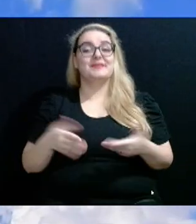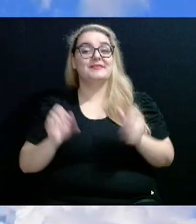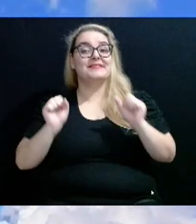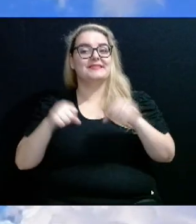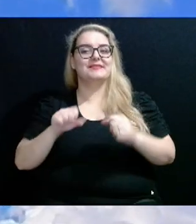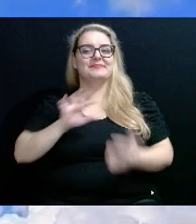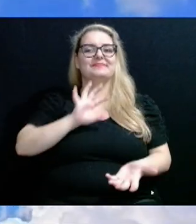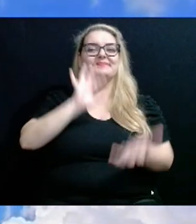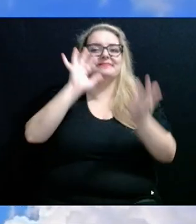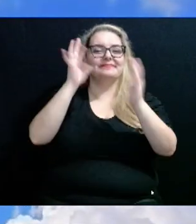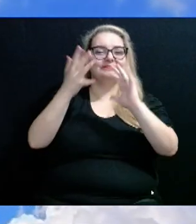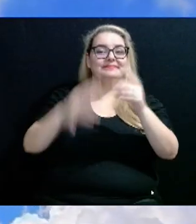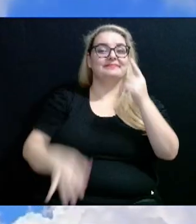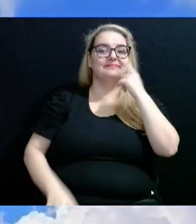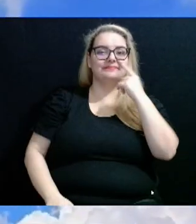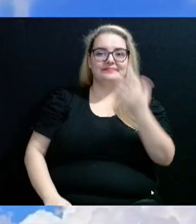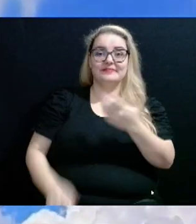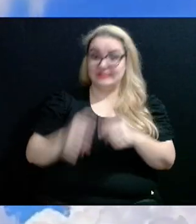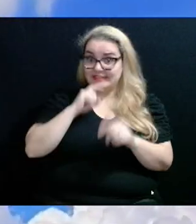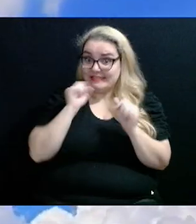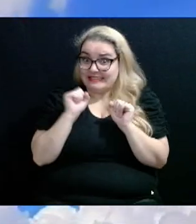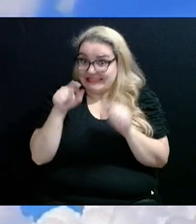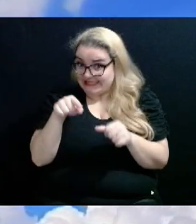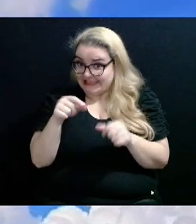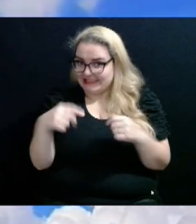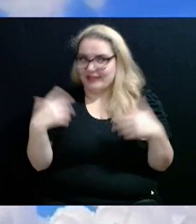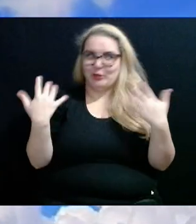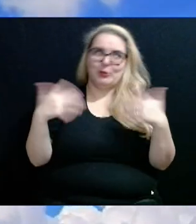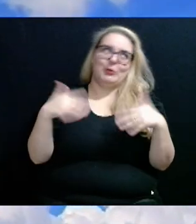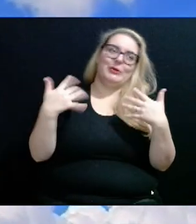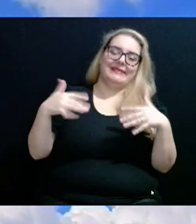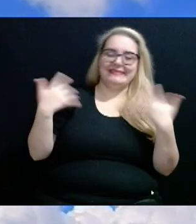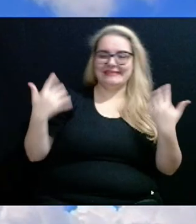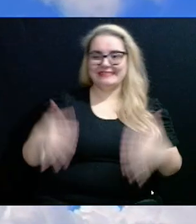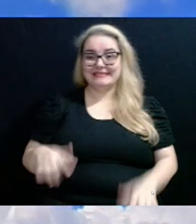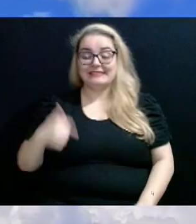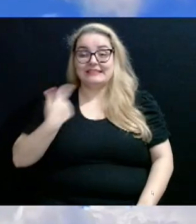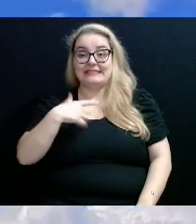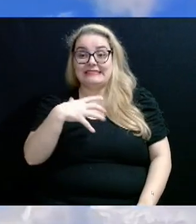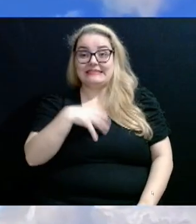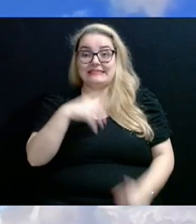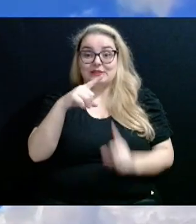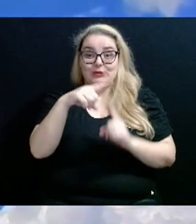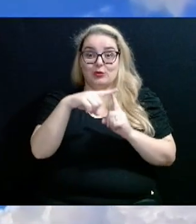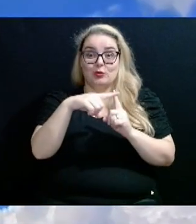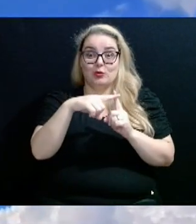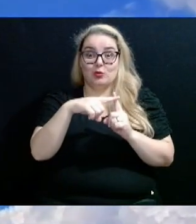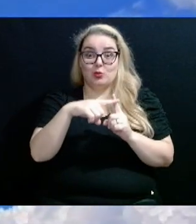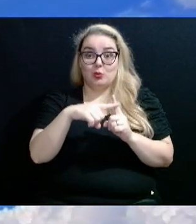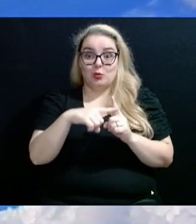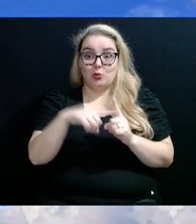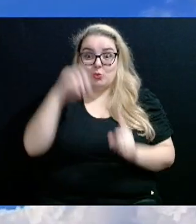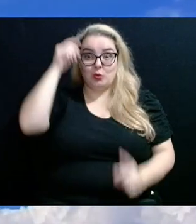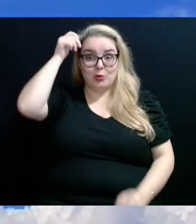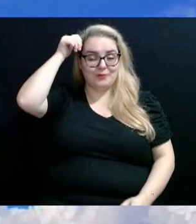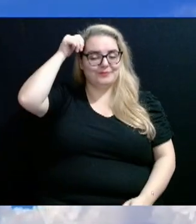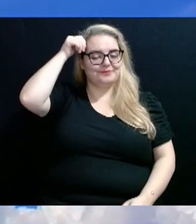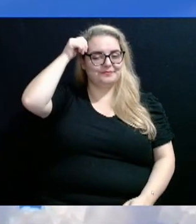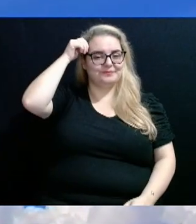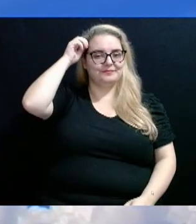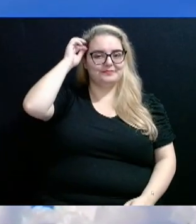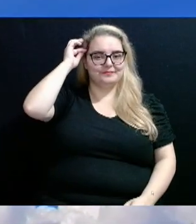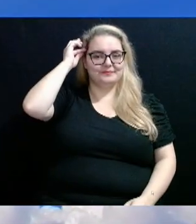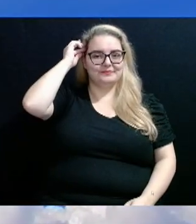aí? Esfriou? Gente, nós sentimos a temperatura baixando neste final de semana, né? Então, uma frente fria avança